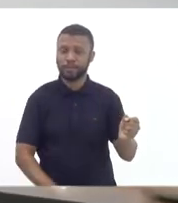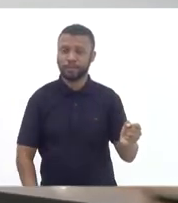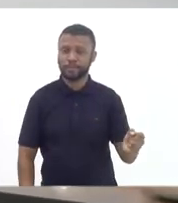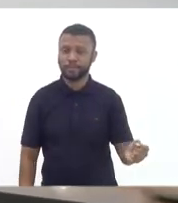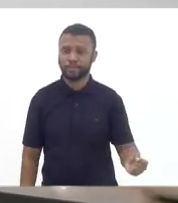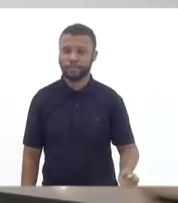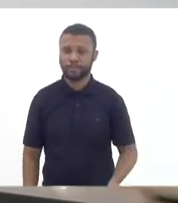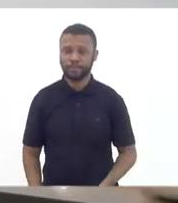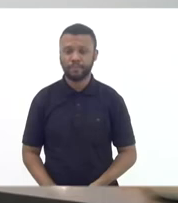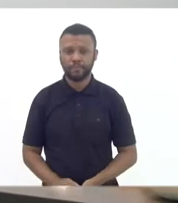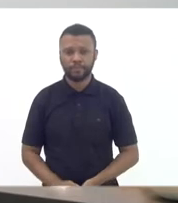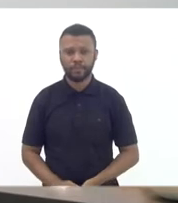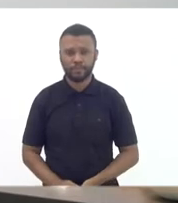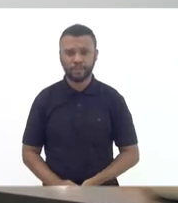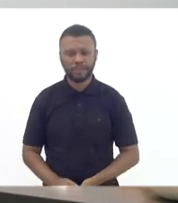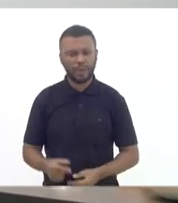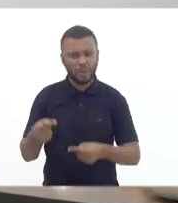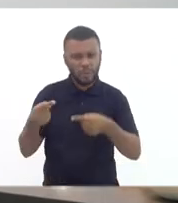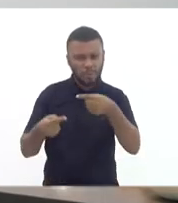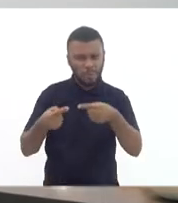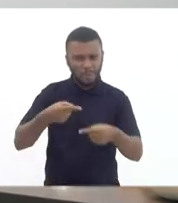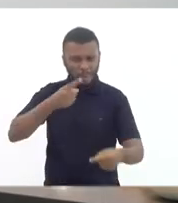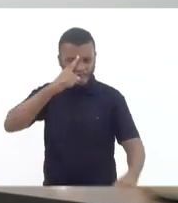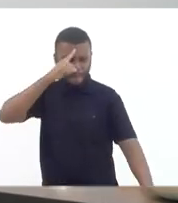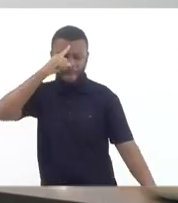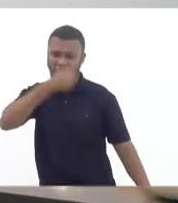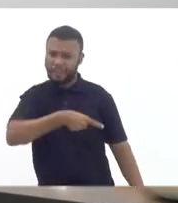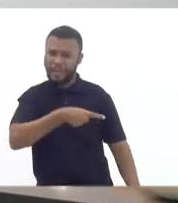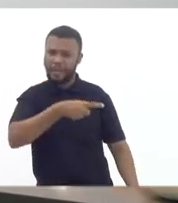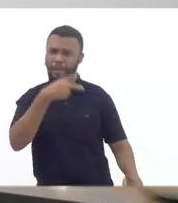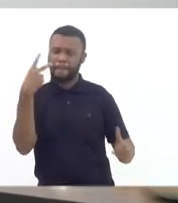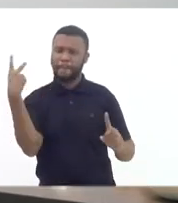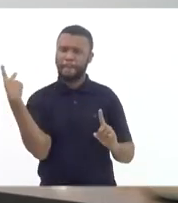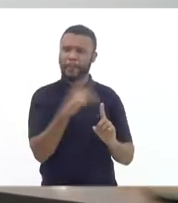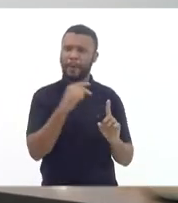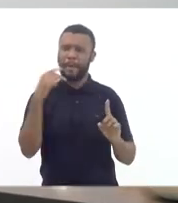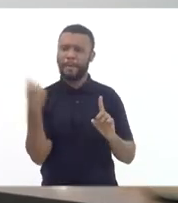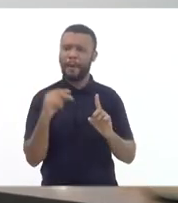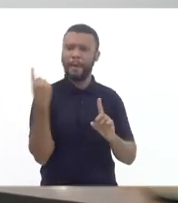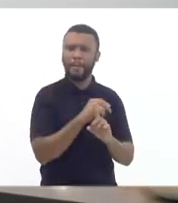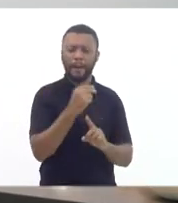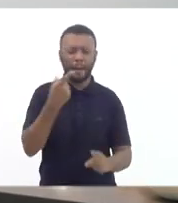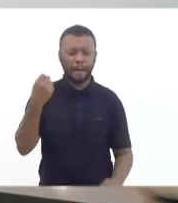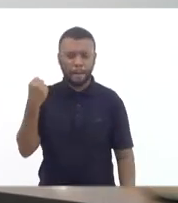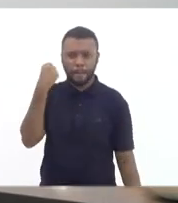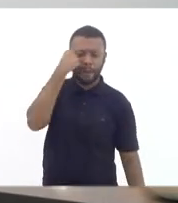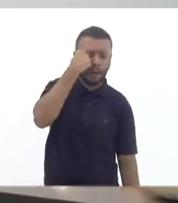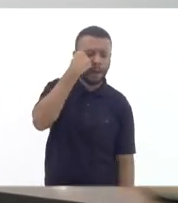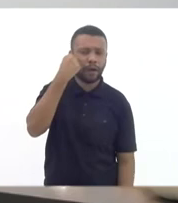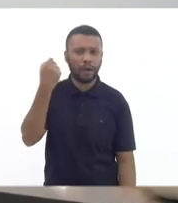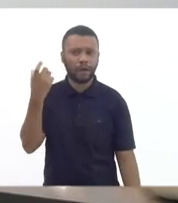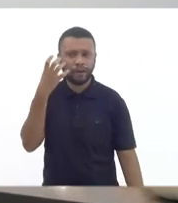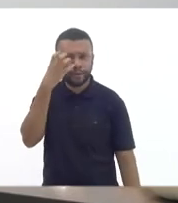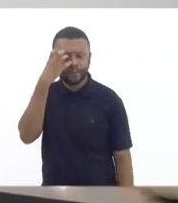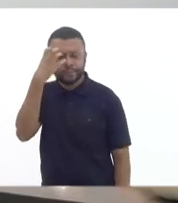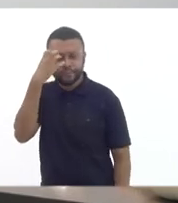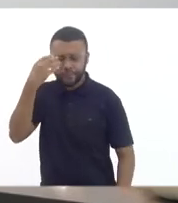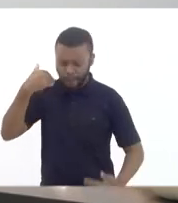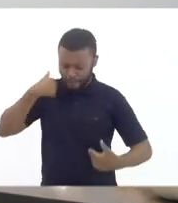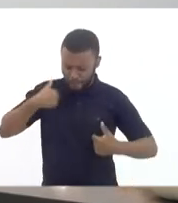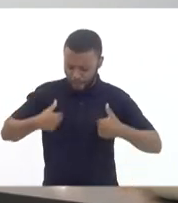Os mandantes do político mandaram quebrar meu pulso. O meu rosto está machucado, meu corpo está cheio de